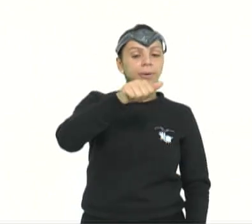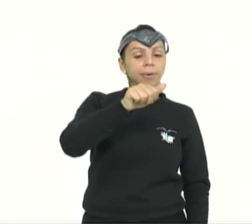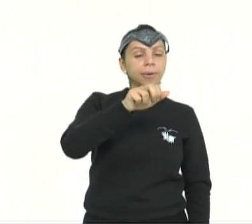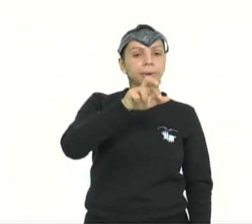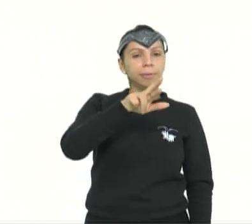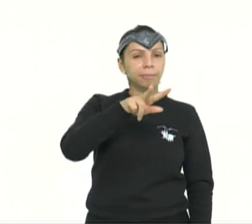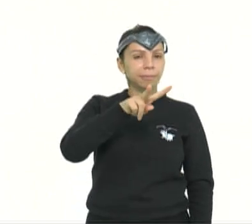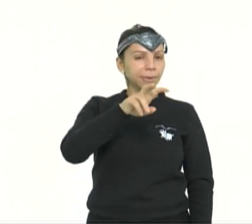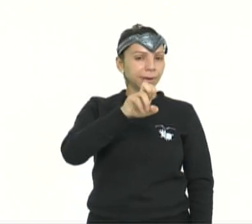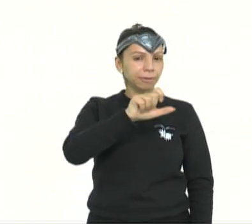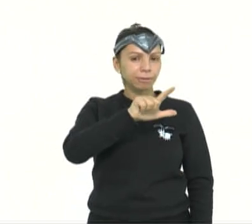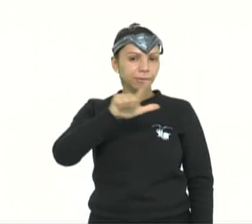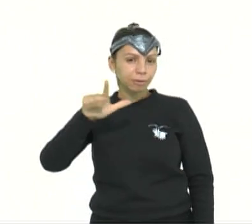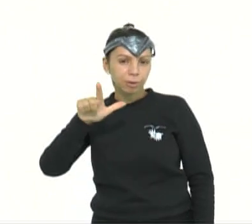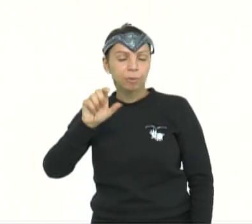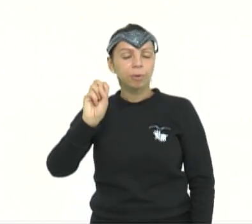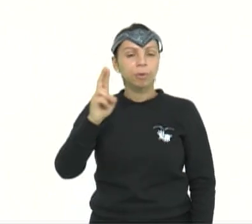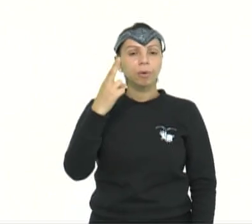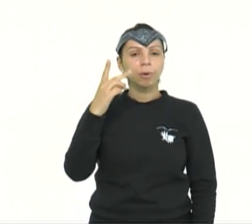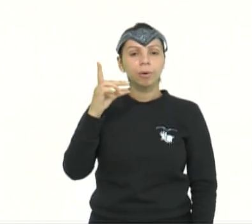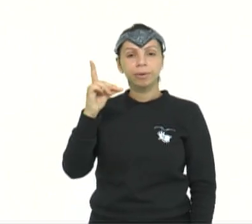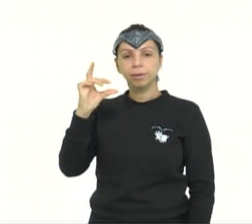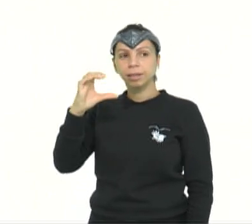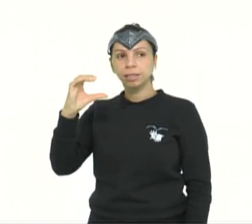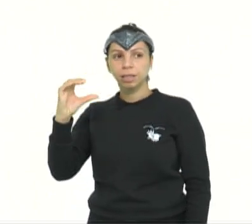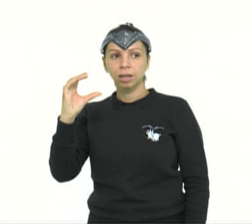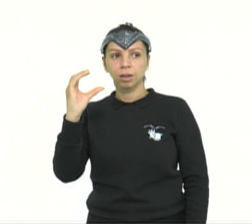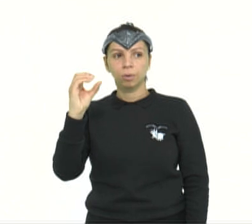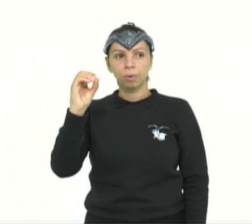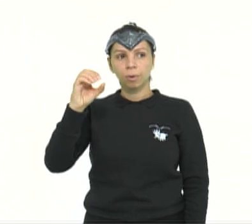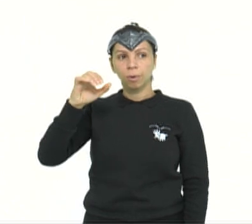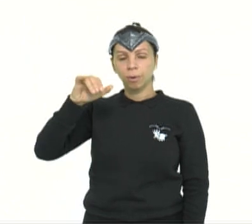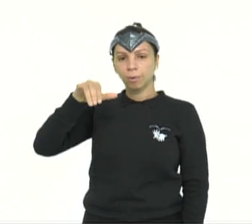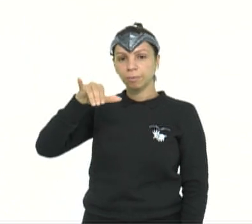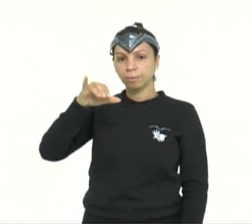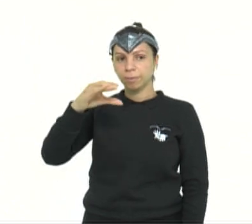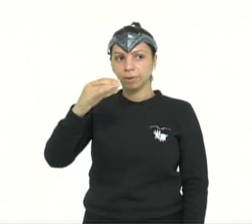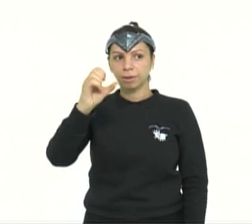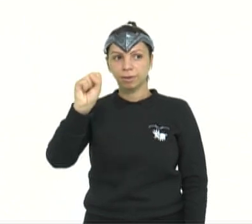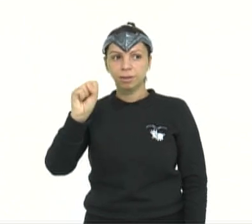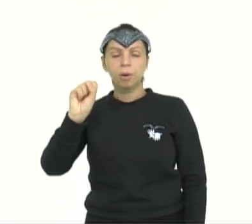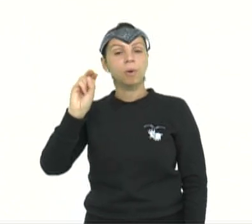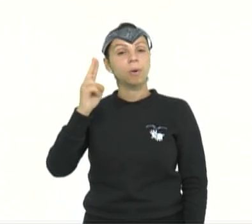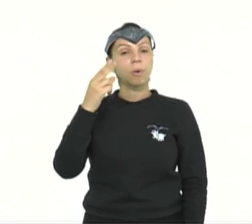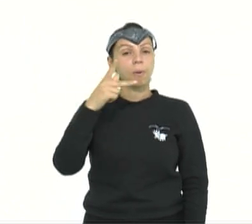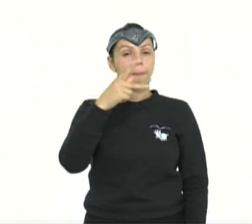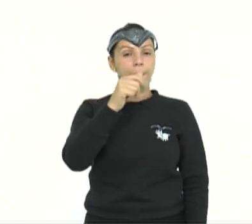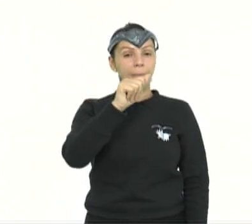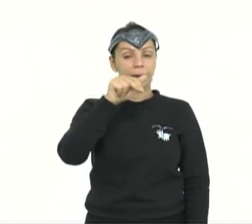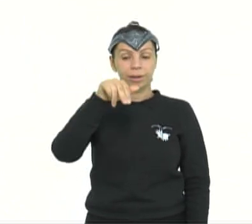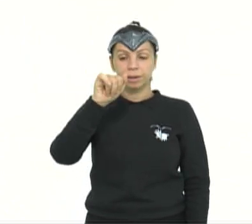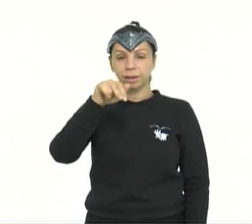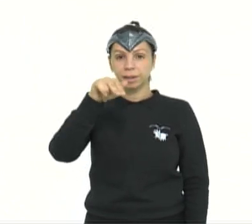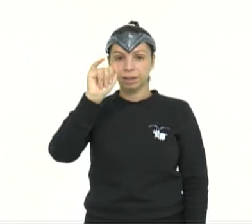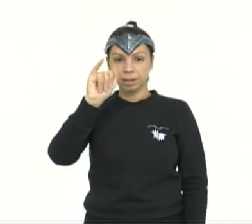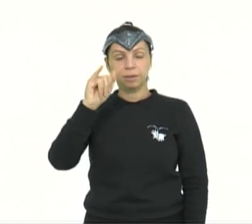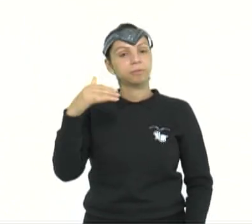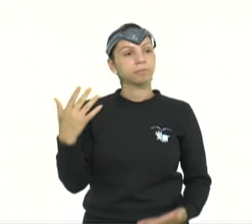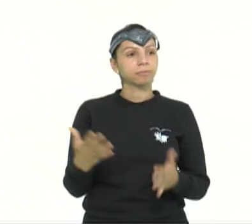DC Comics ou da Panini? E who needs a weapon? Quem precisa de